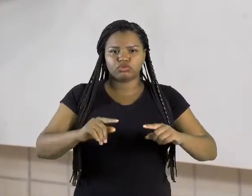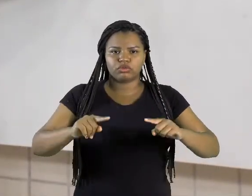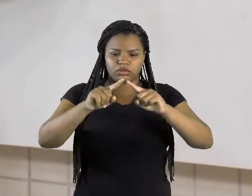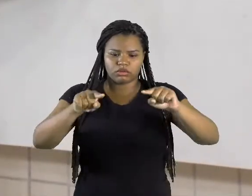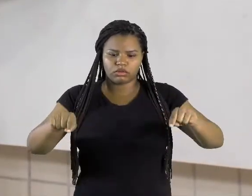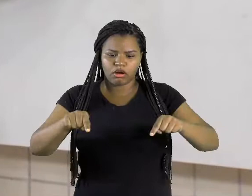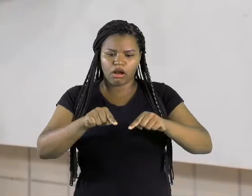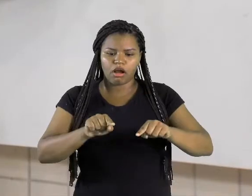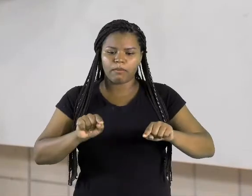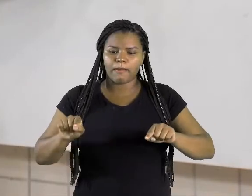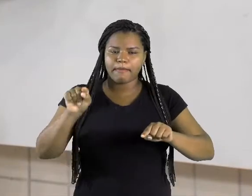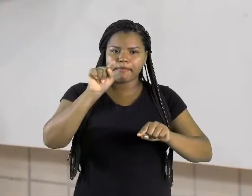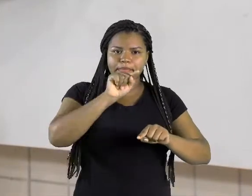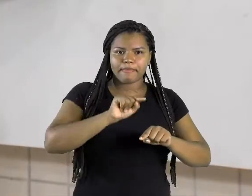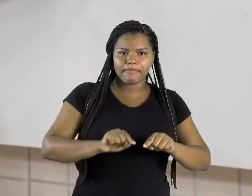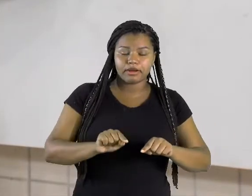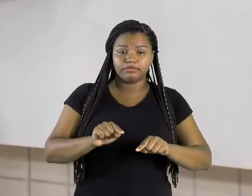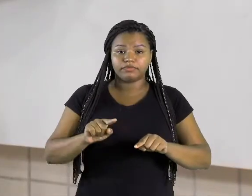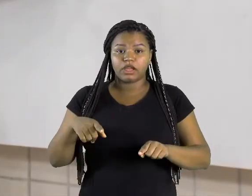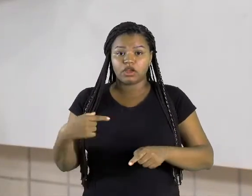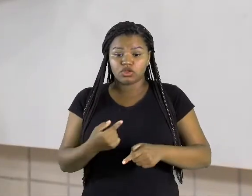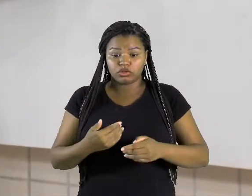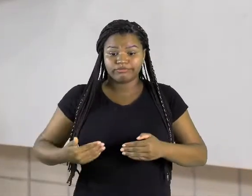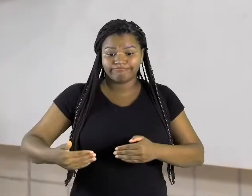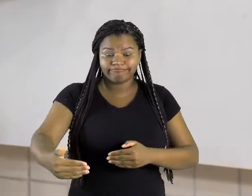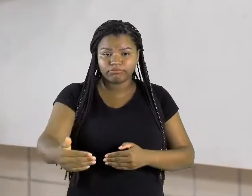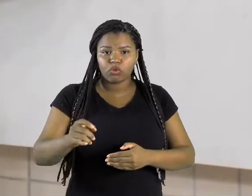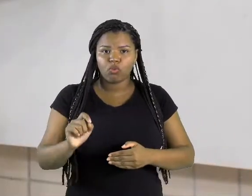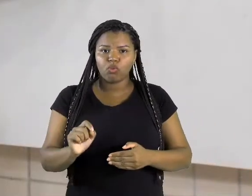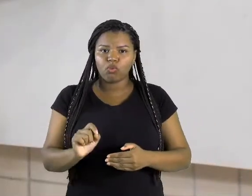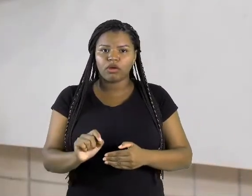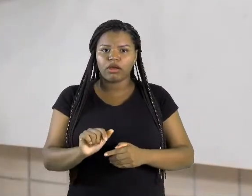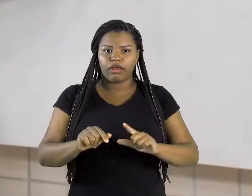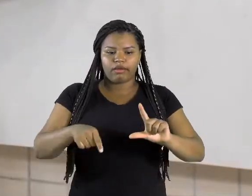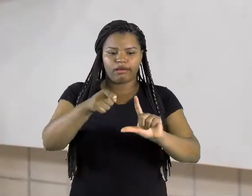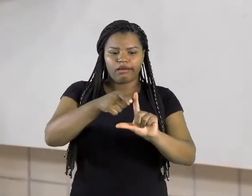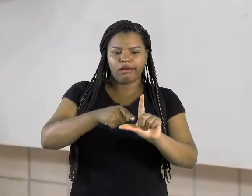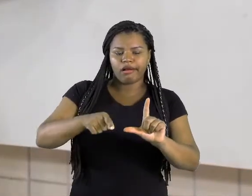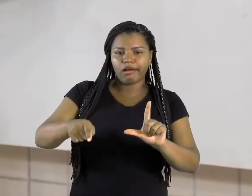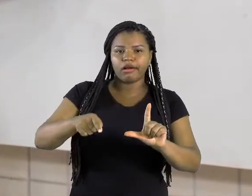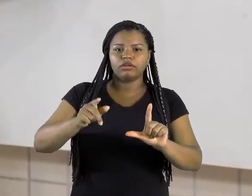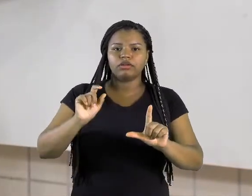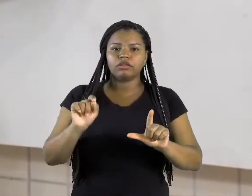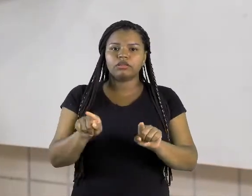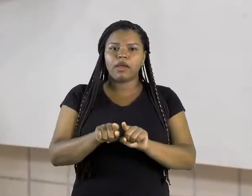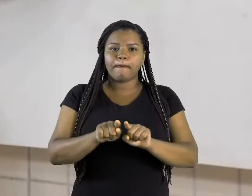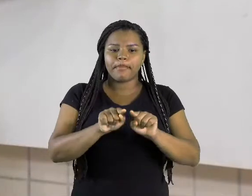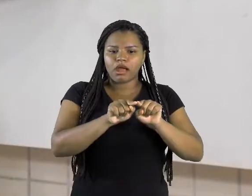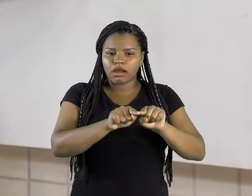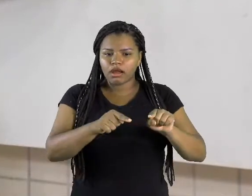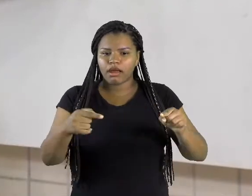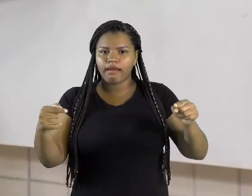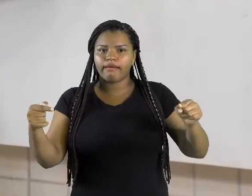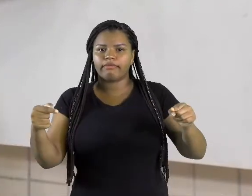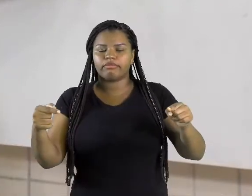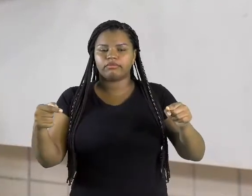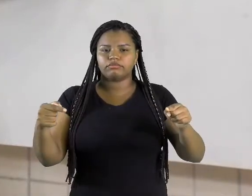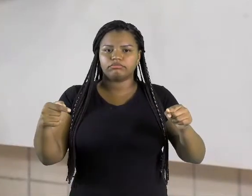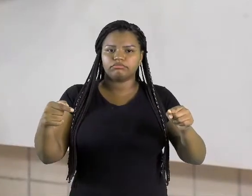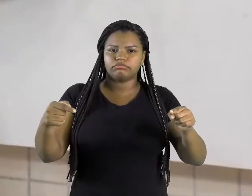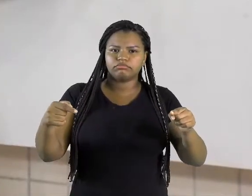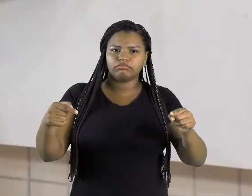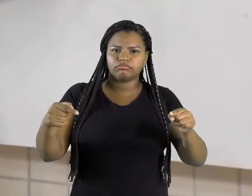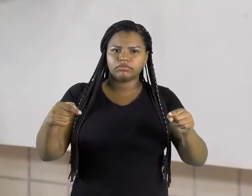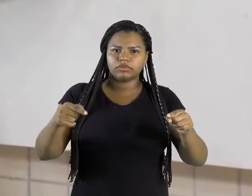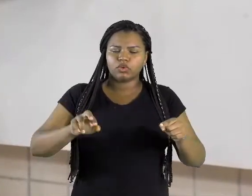quando nós tivermos algum problema que envolva ângulos e medida de retas, ou seja, as informações não serão suficientes para